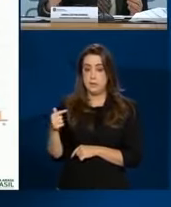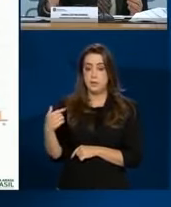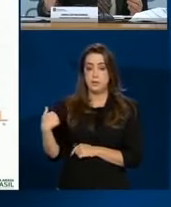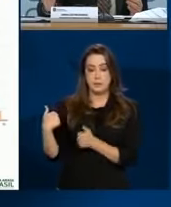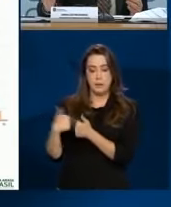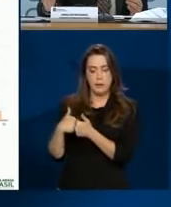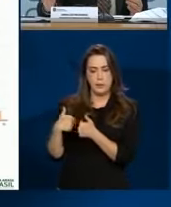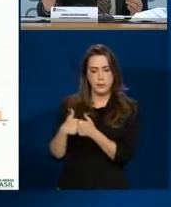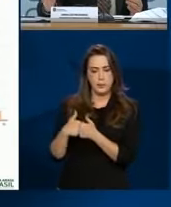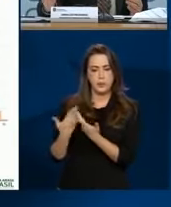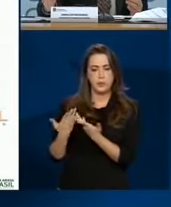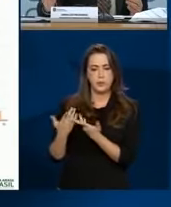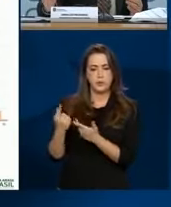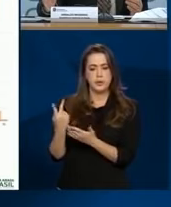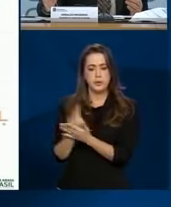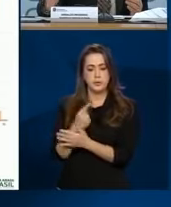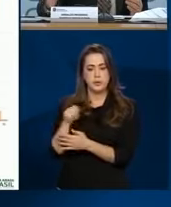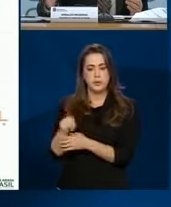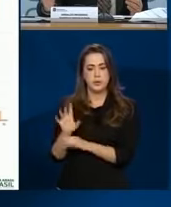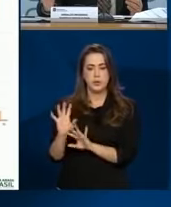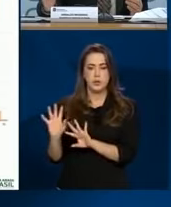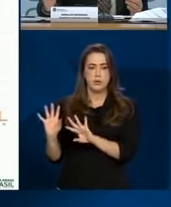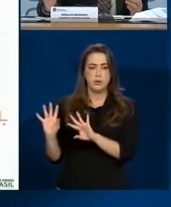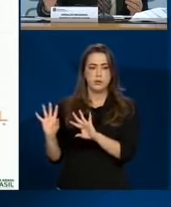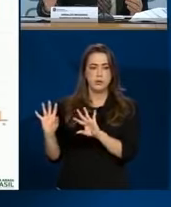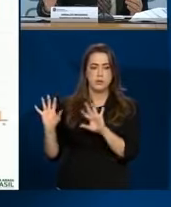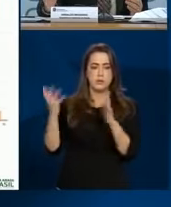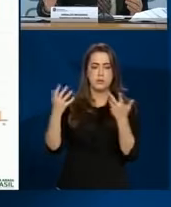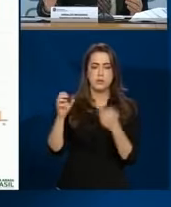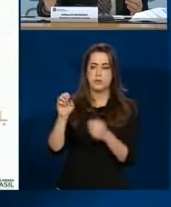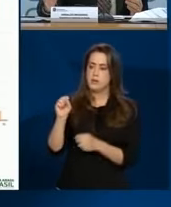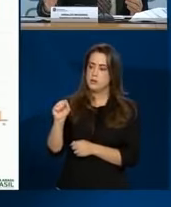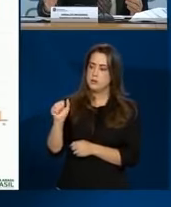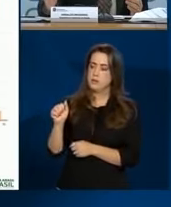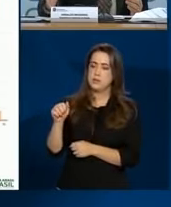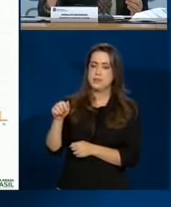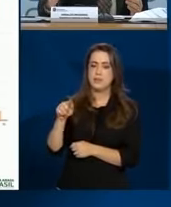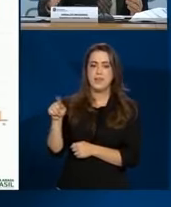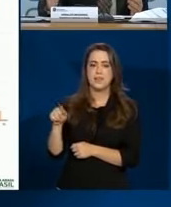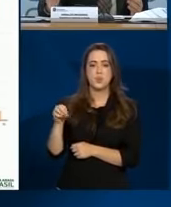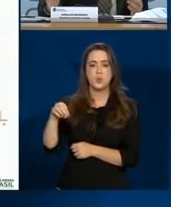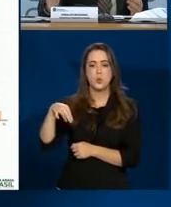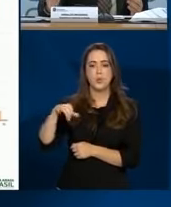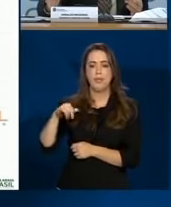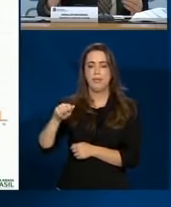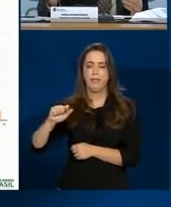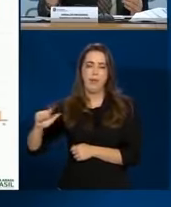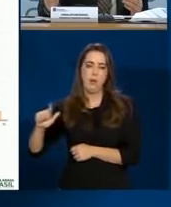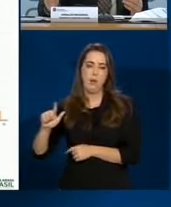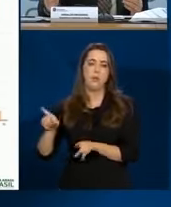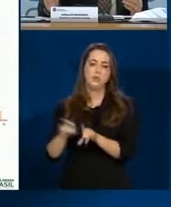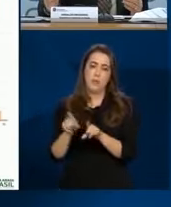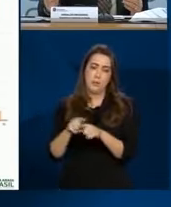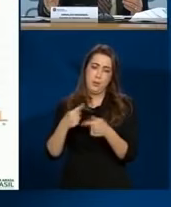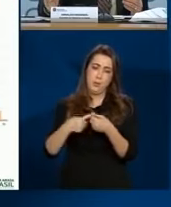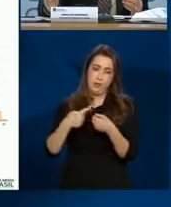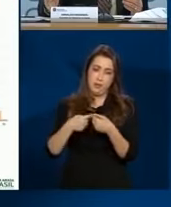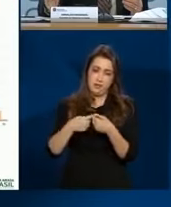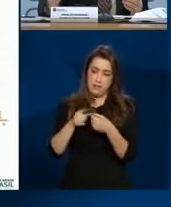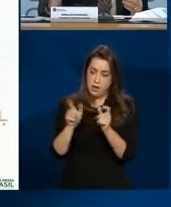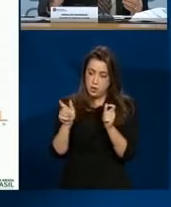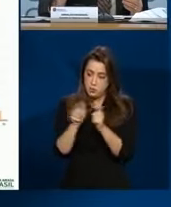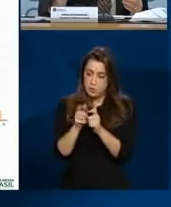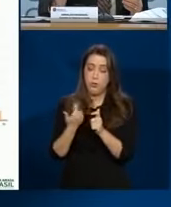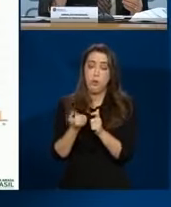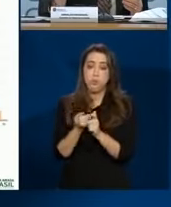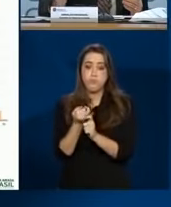recentes, associado com o período sazonal e a interiorização da doença nessa região, associado ao período